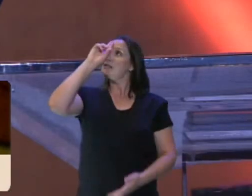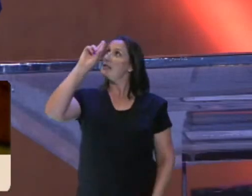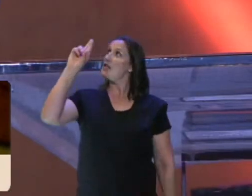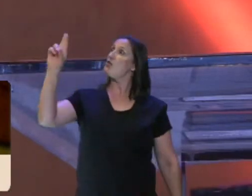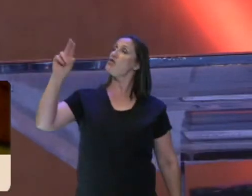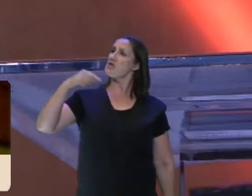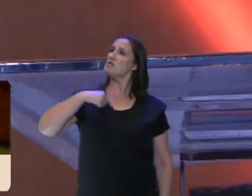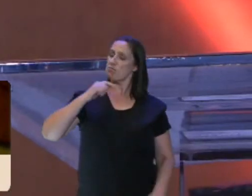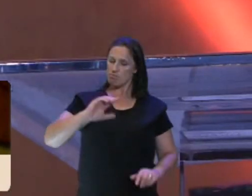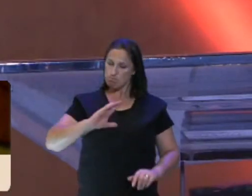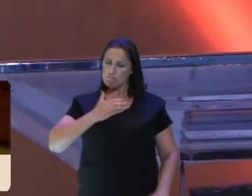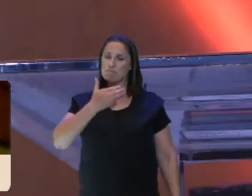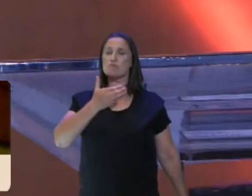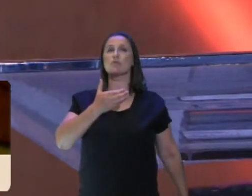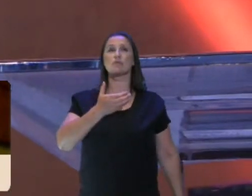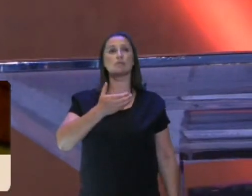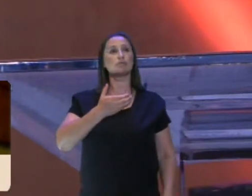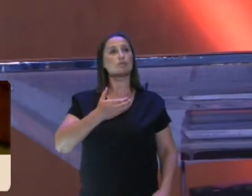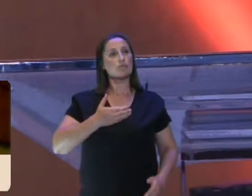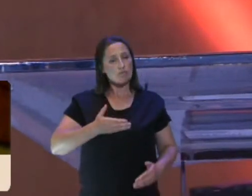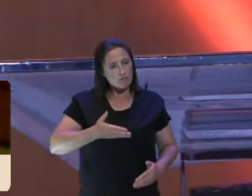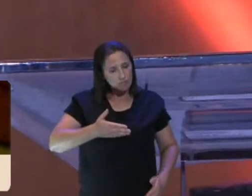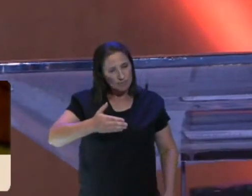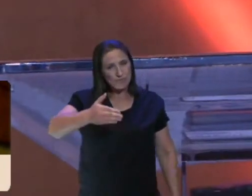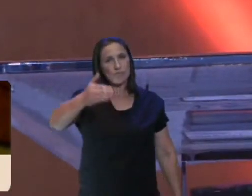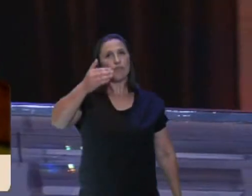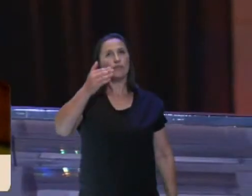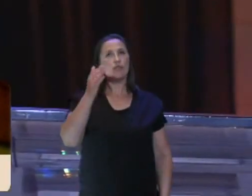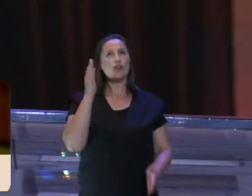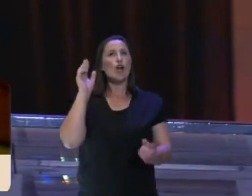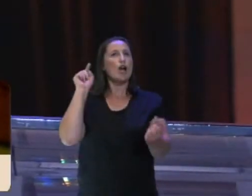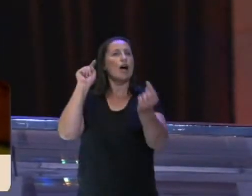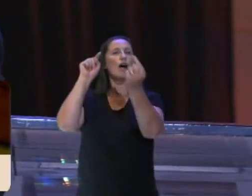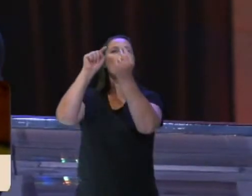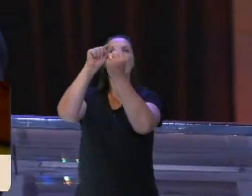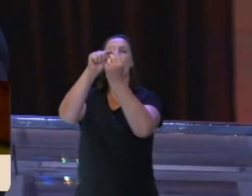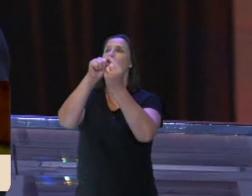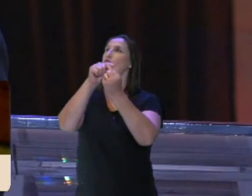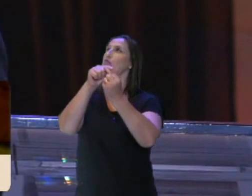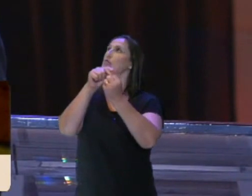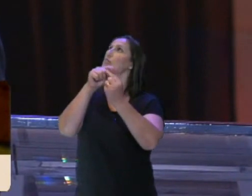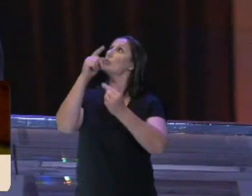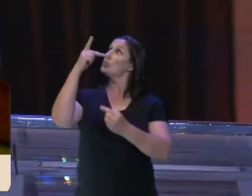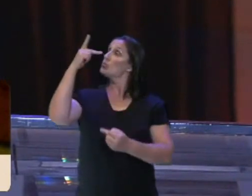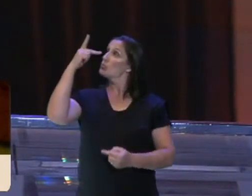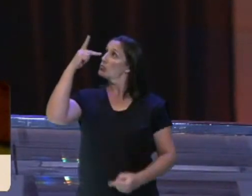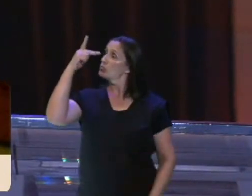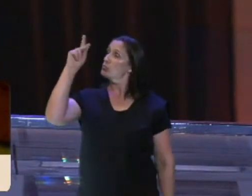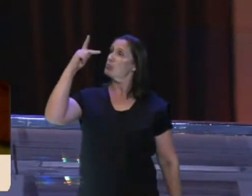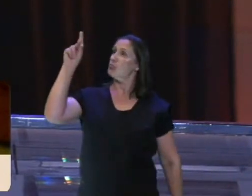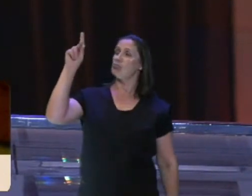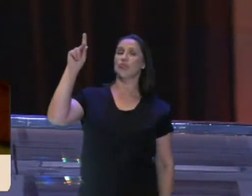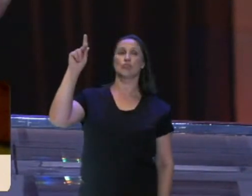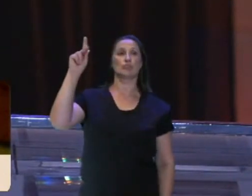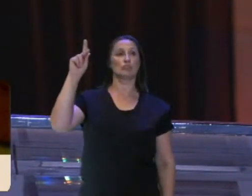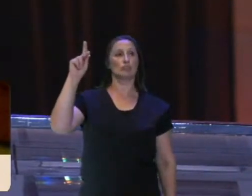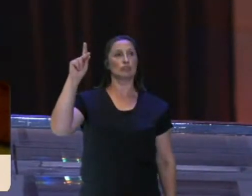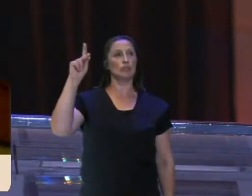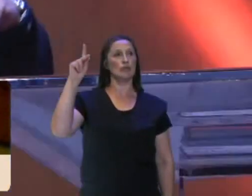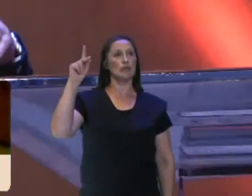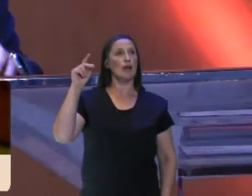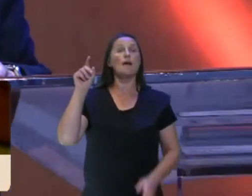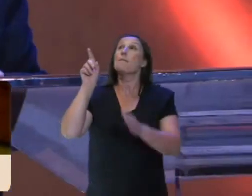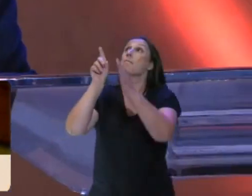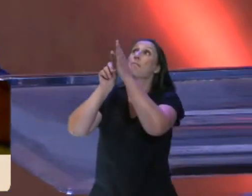dessa caverna, e eu vou na direção do alvo que o Senhor está colocando. E aí a gente vai perguntar quais são